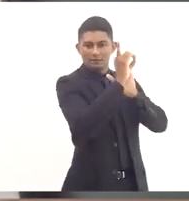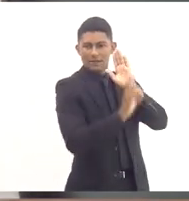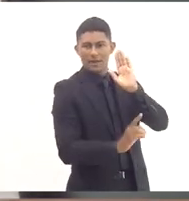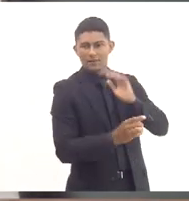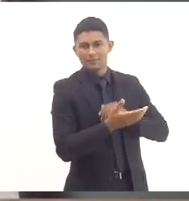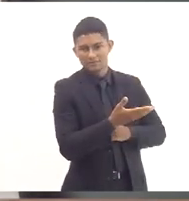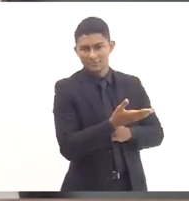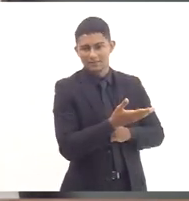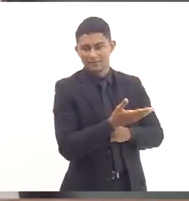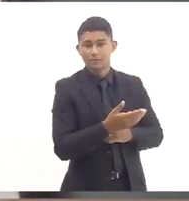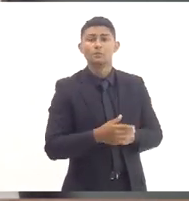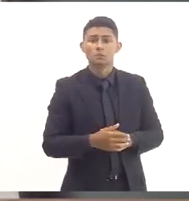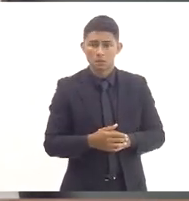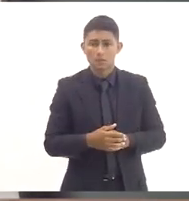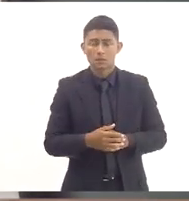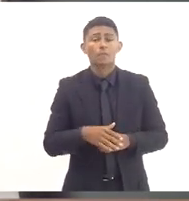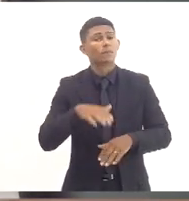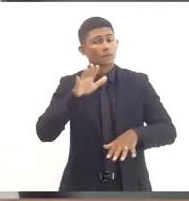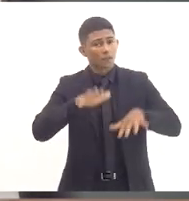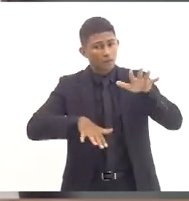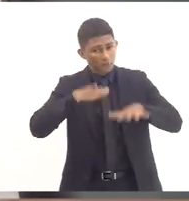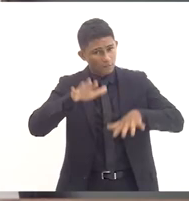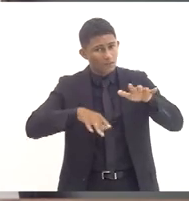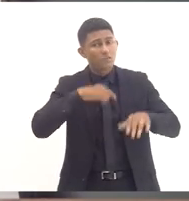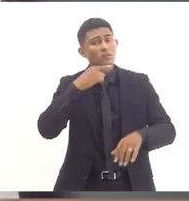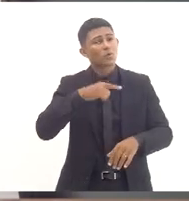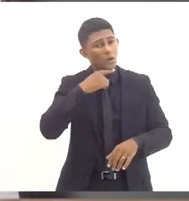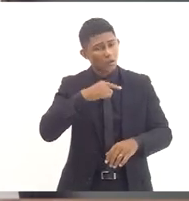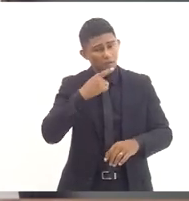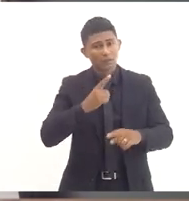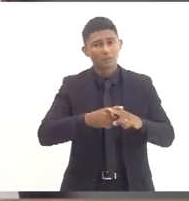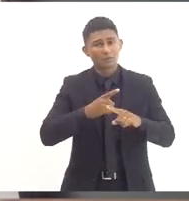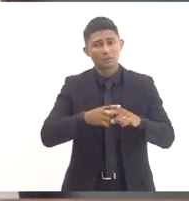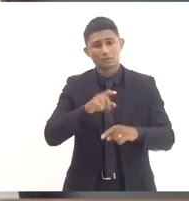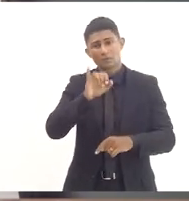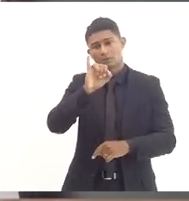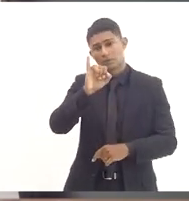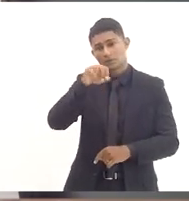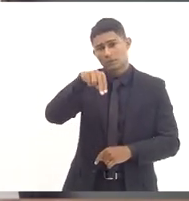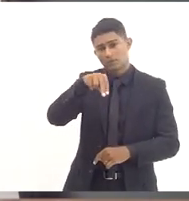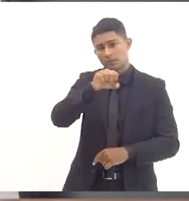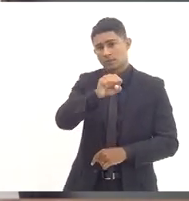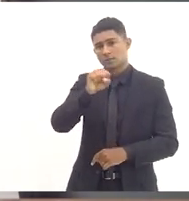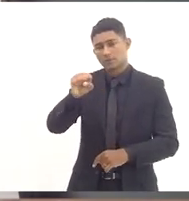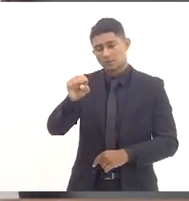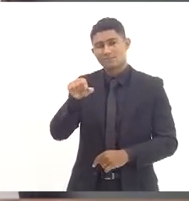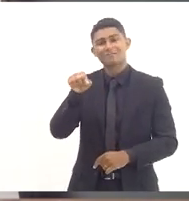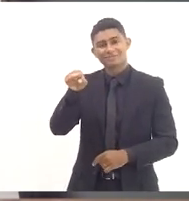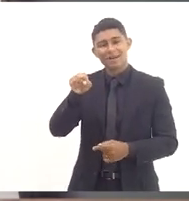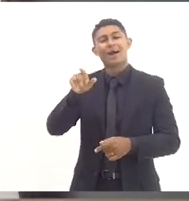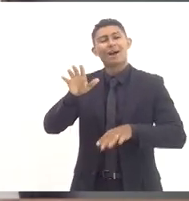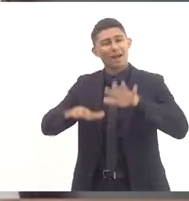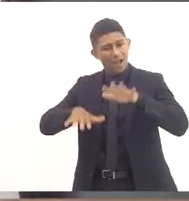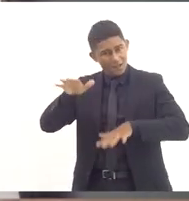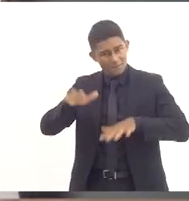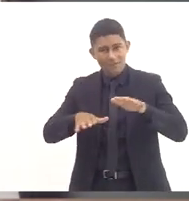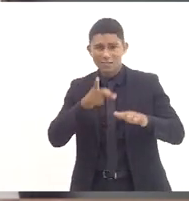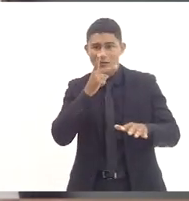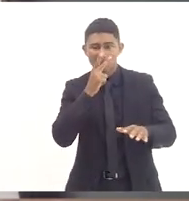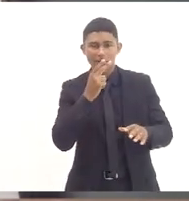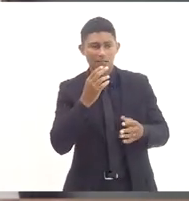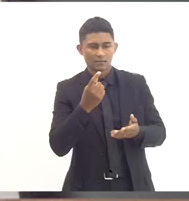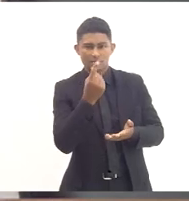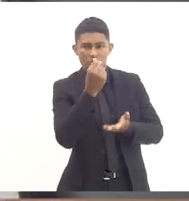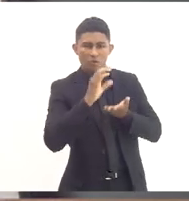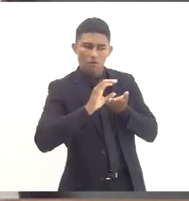deficiente nem consegue a pns é impressionante lamentavelmente né o INSS não não não